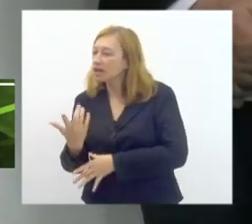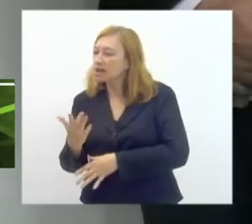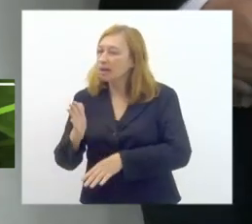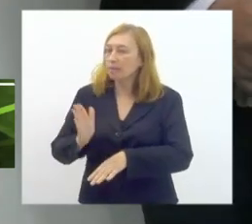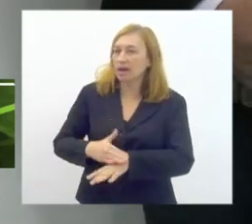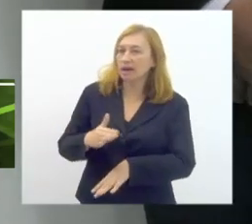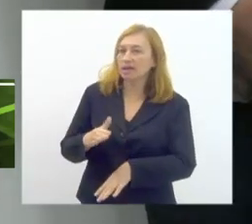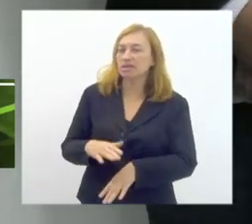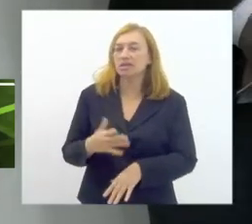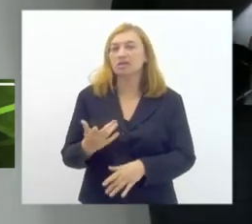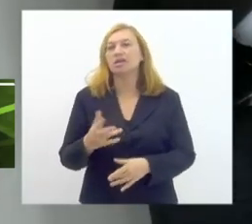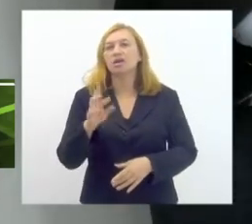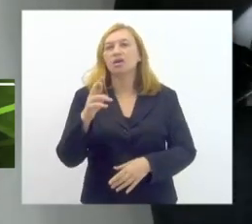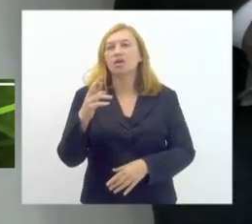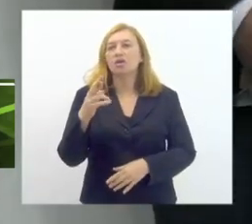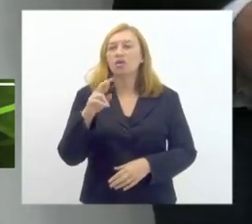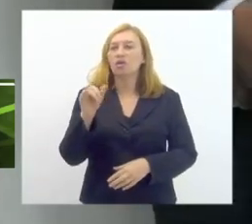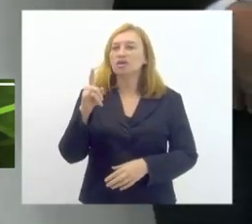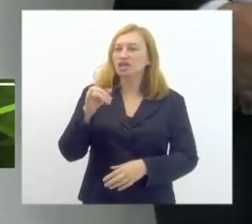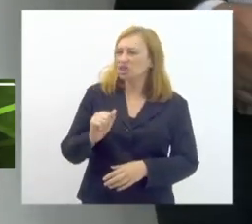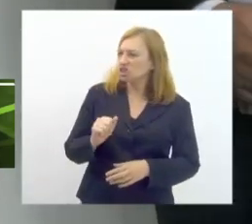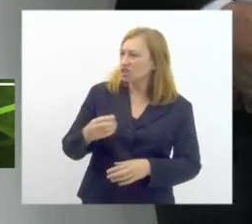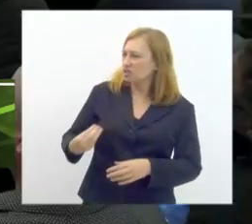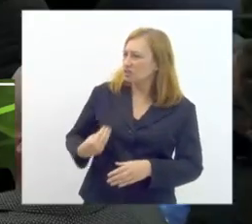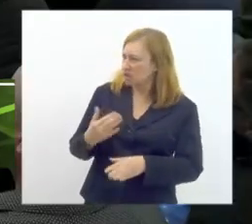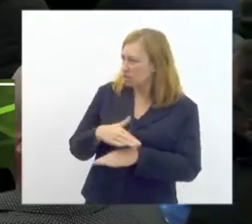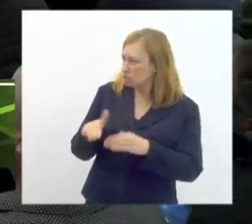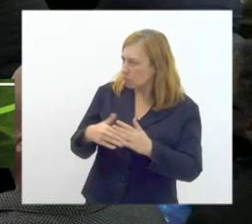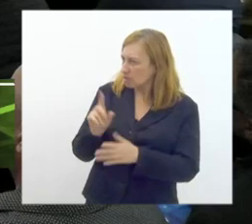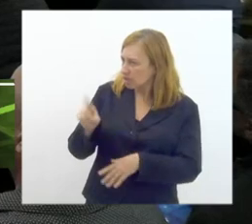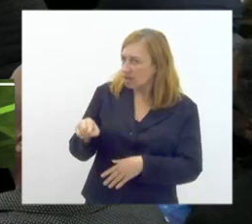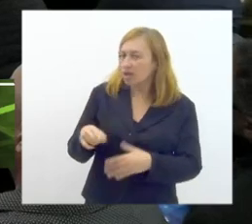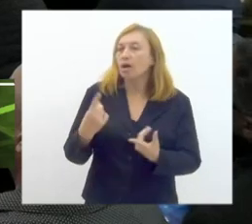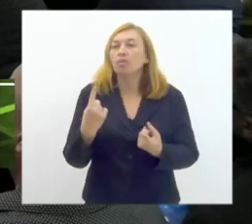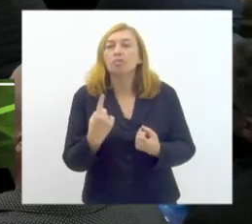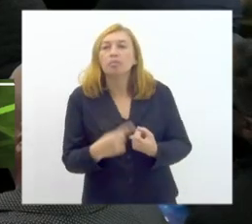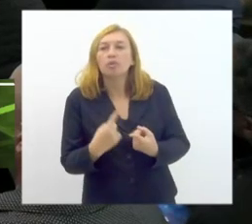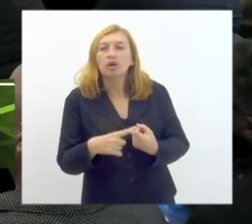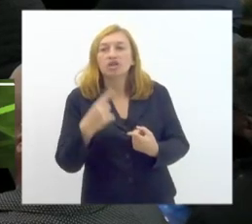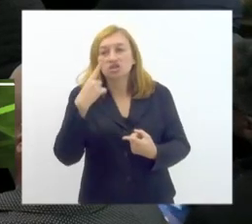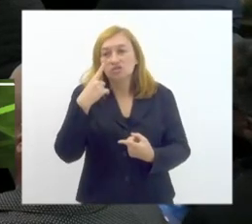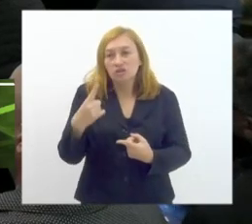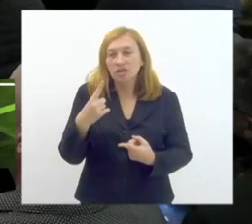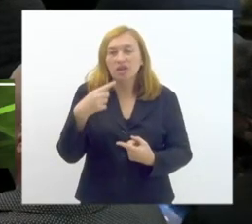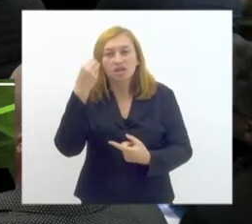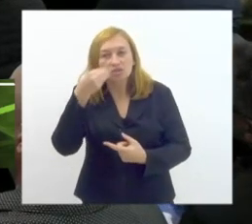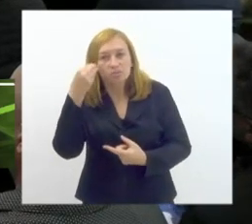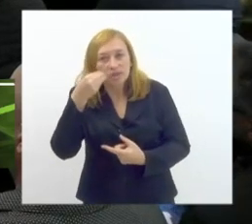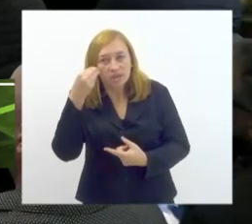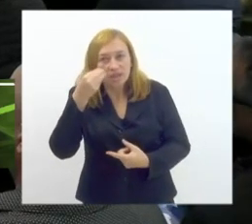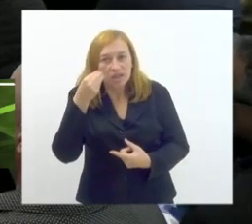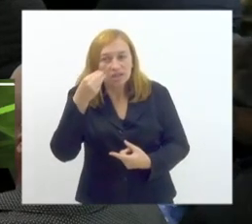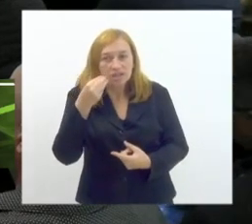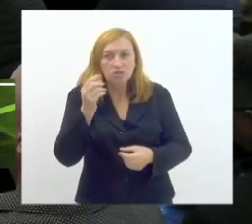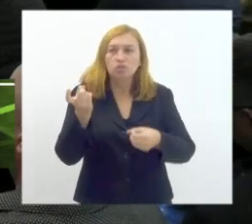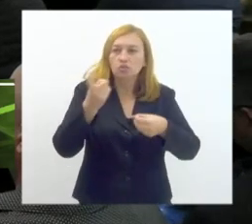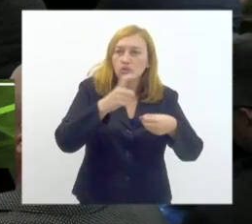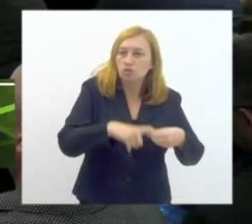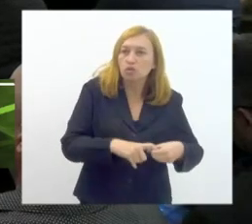ponto. A Rosângela esteve presente, acho que em todas elas, né? Porque a gente vai vendo aqui a experiência dos